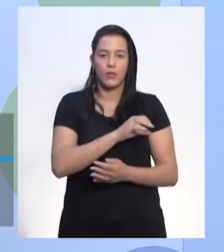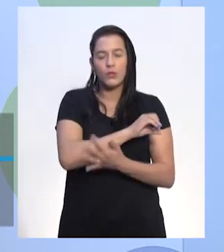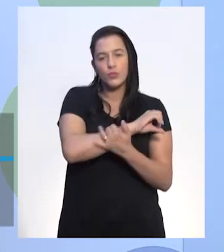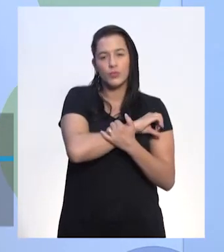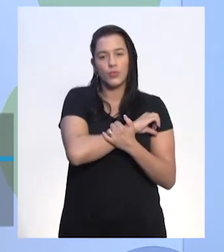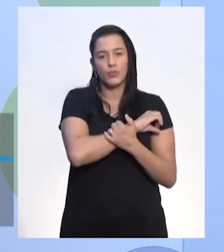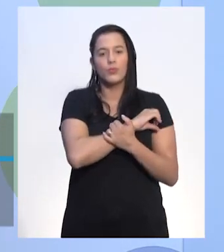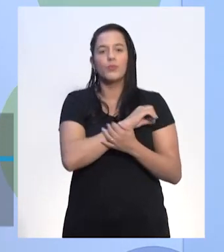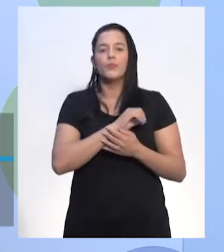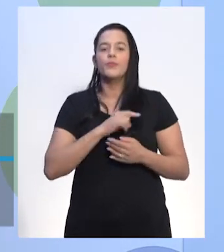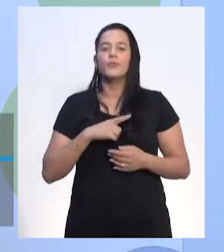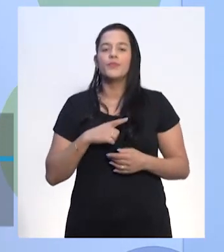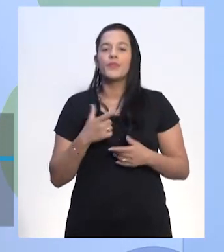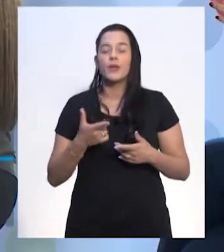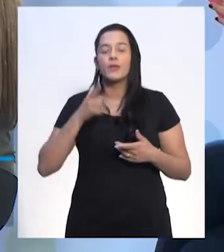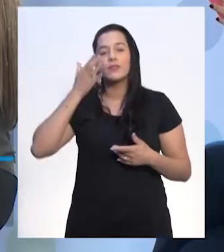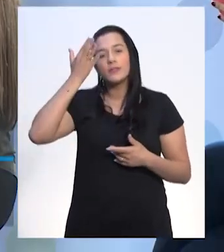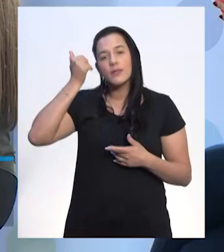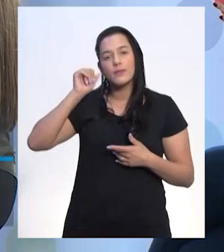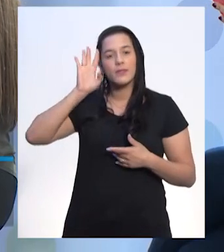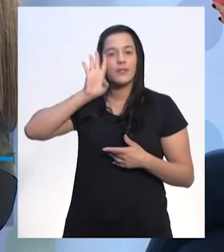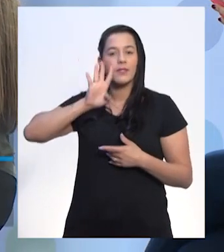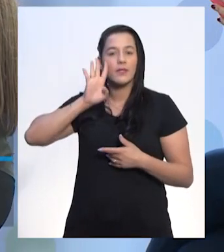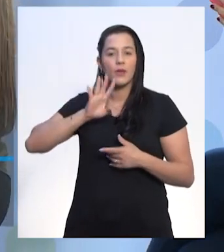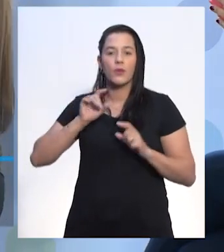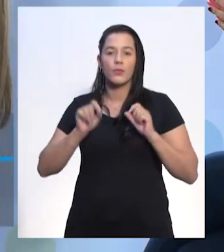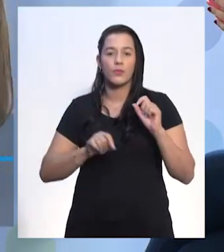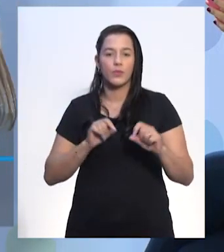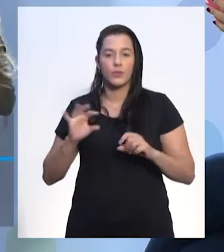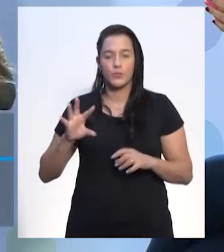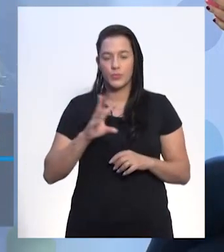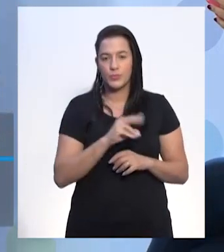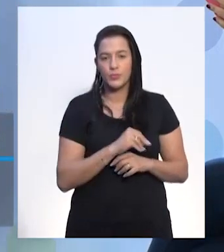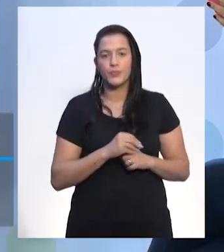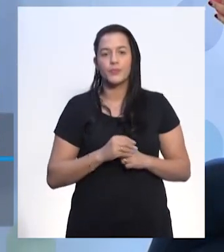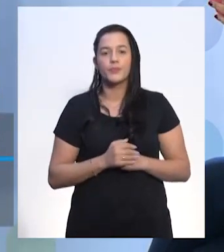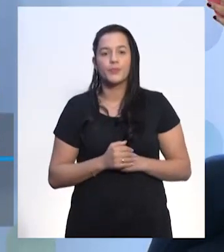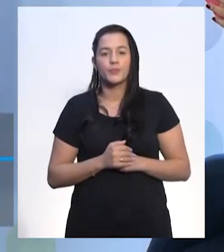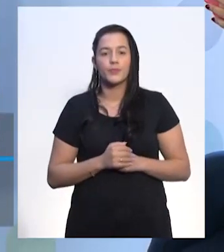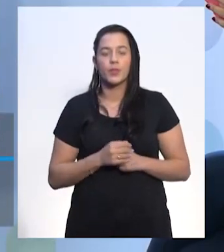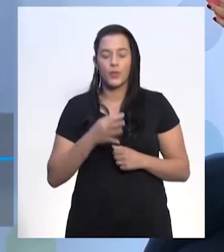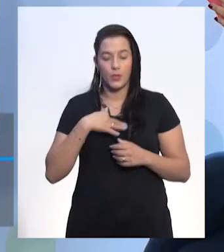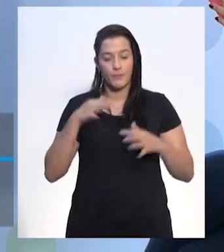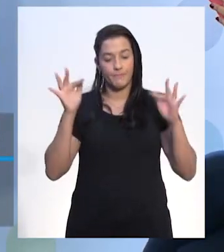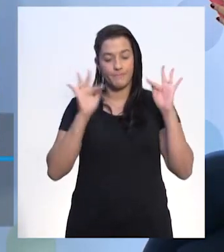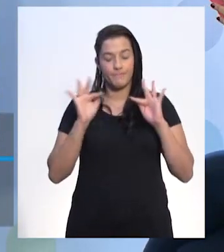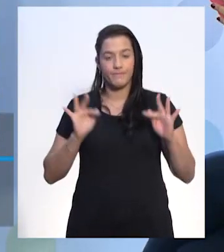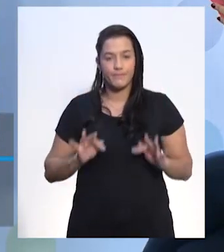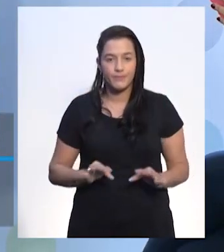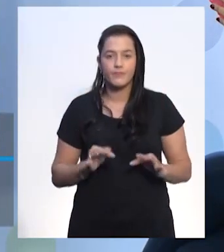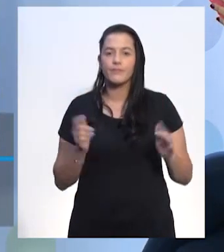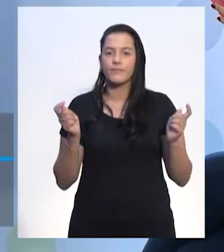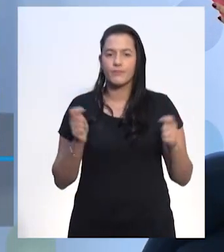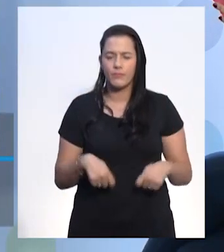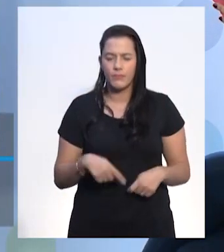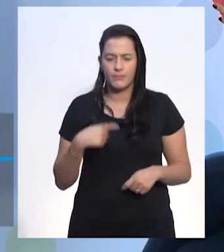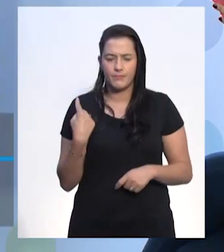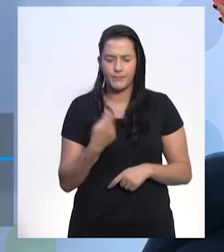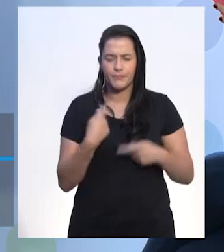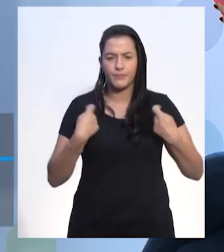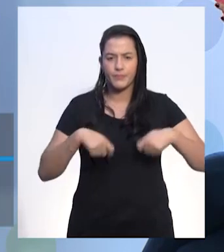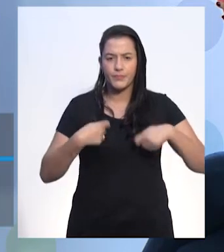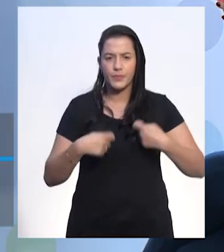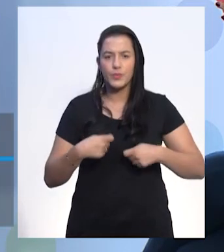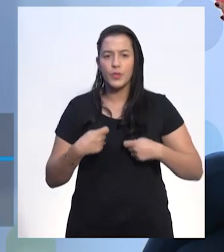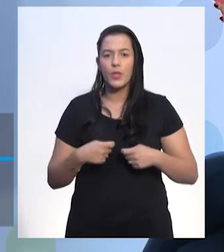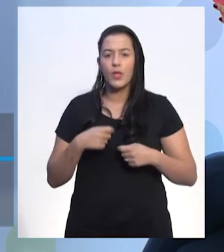muito legal, né, Ju? A gente fica... Acho que tá tudo certinho, né? Nós ficamos felizes porque é isso mesmo. Precisamos ir em busca